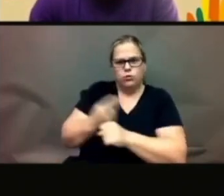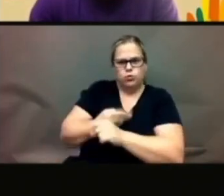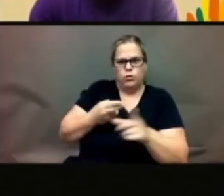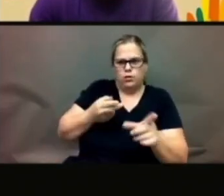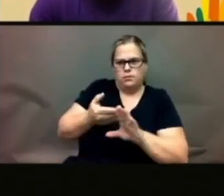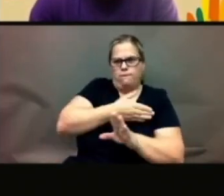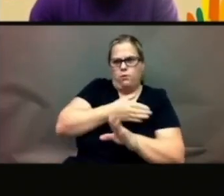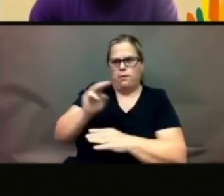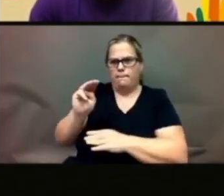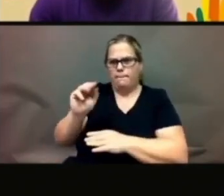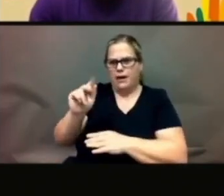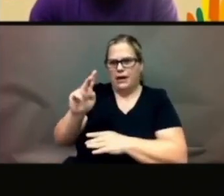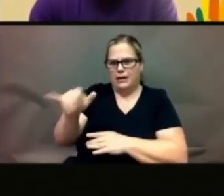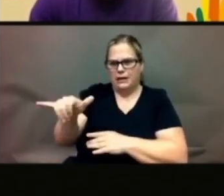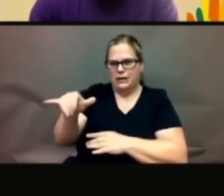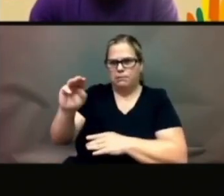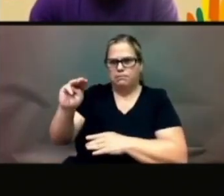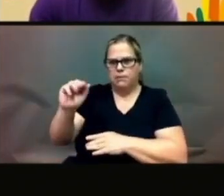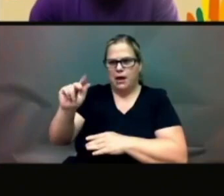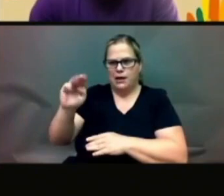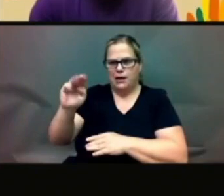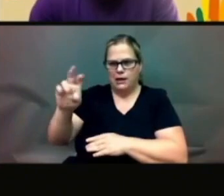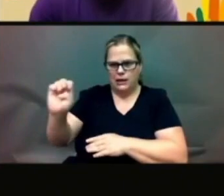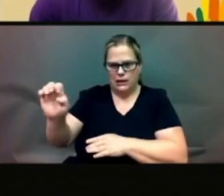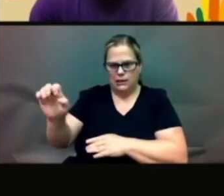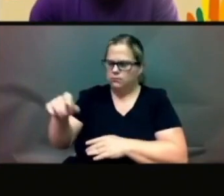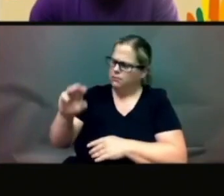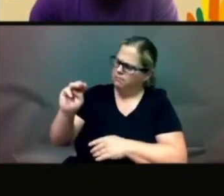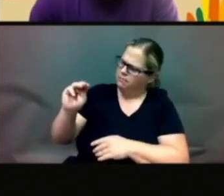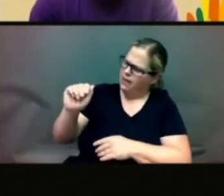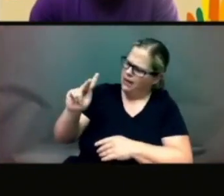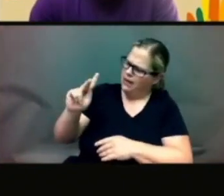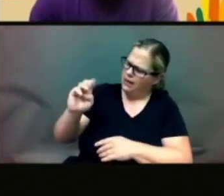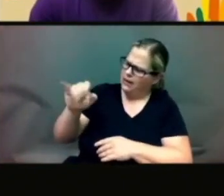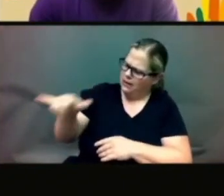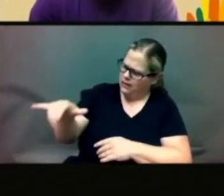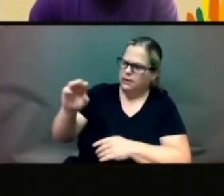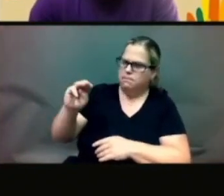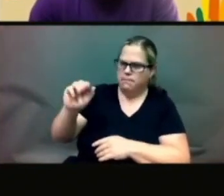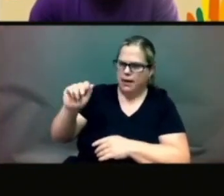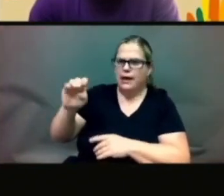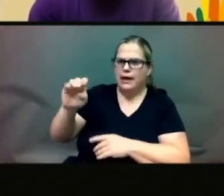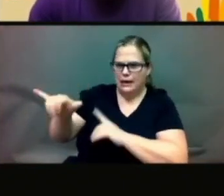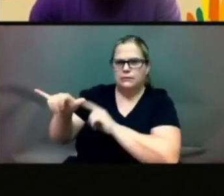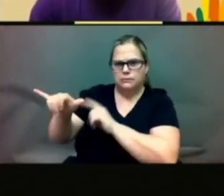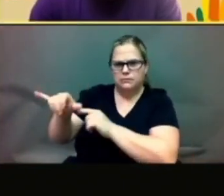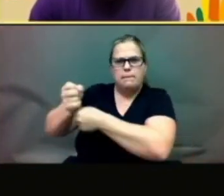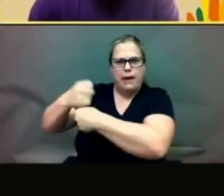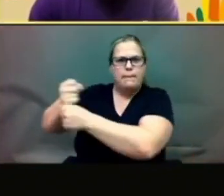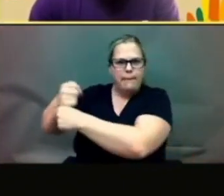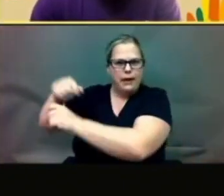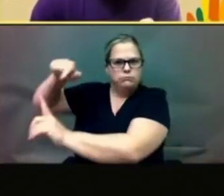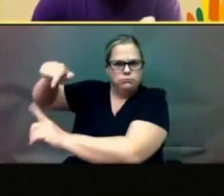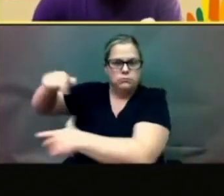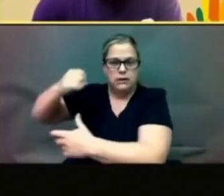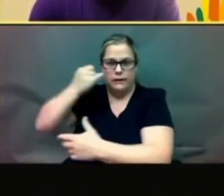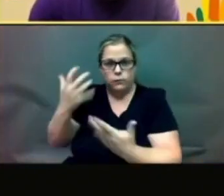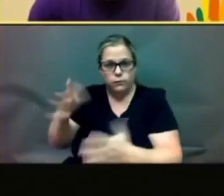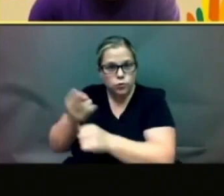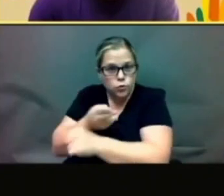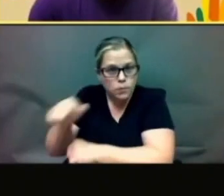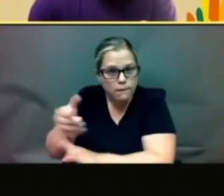quantos aqui ainda não tiveram essa oportunidade de usar Makemake? Isso é uma informação importante para a gente, não é?